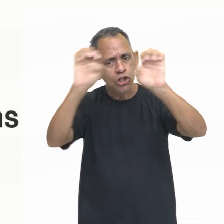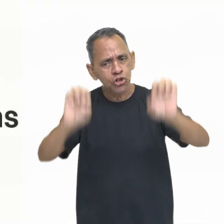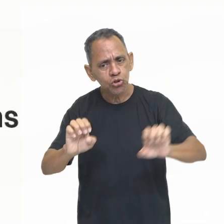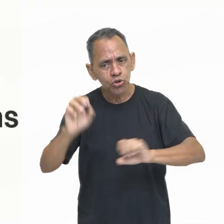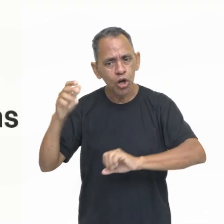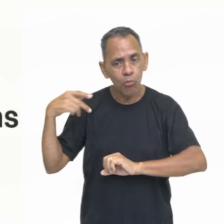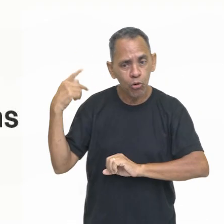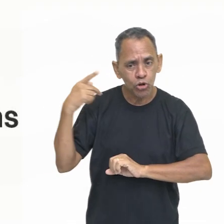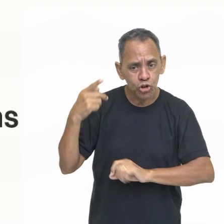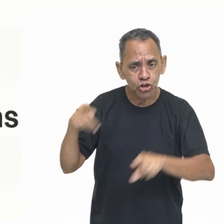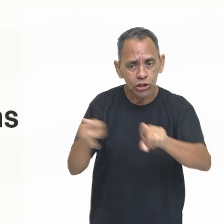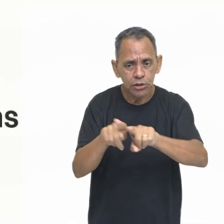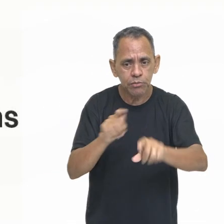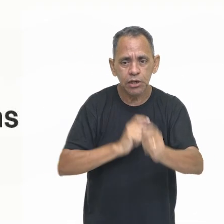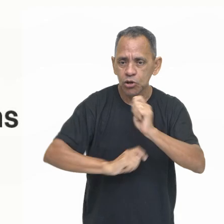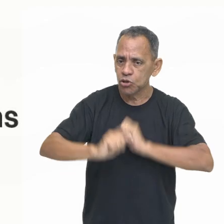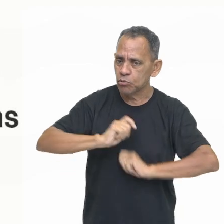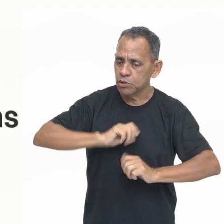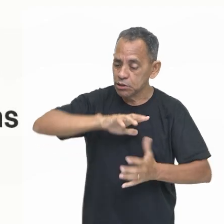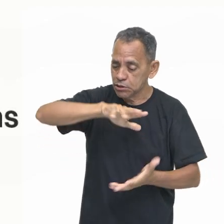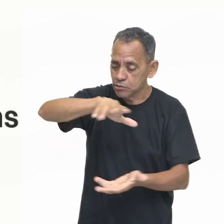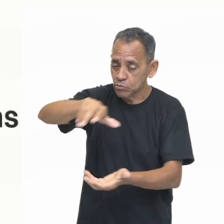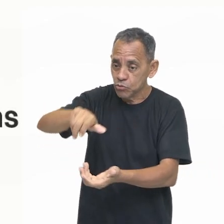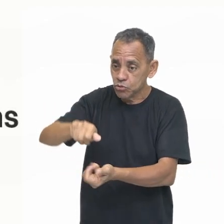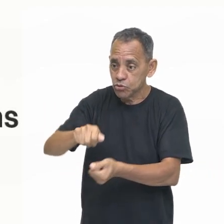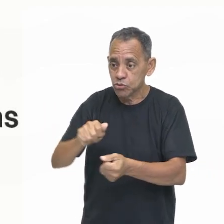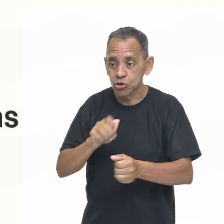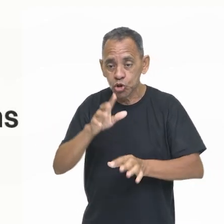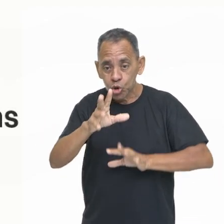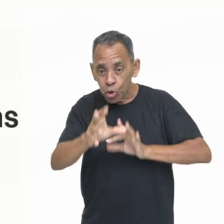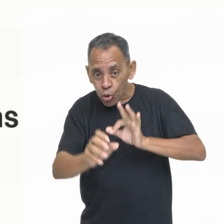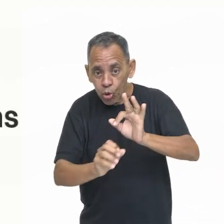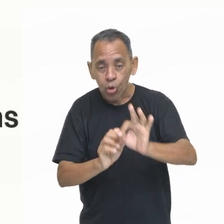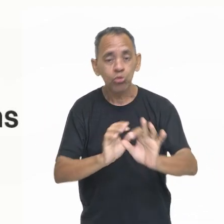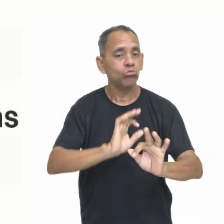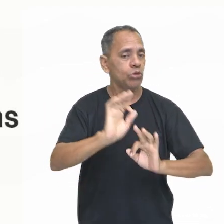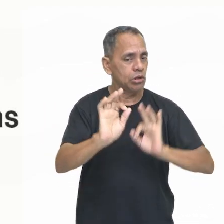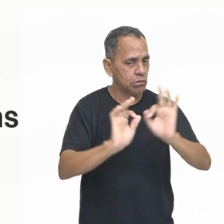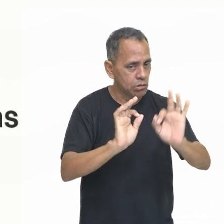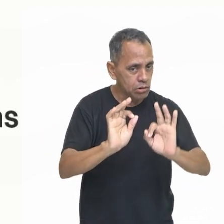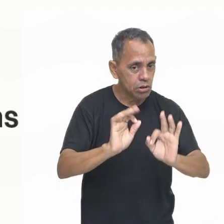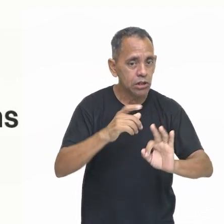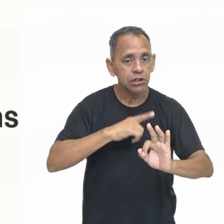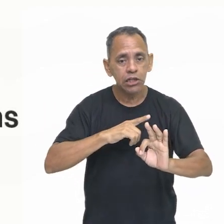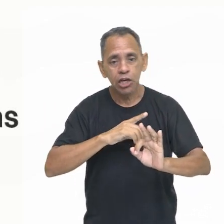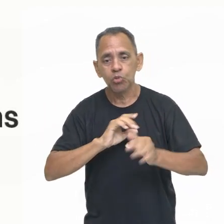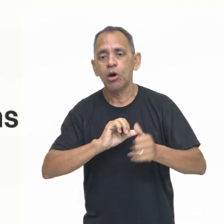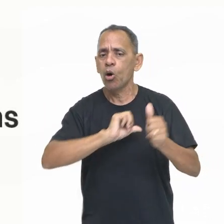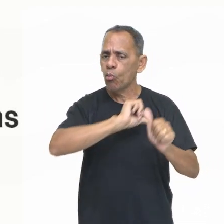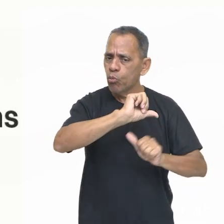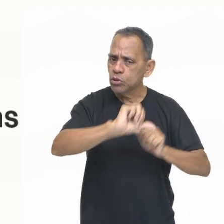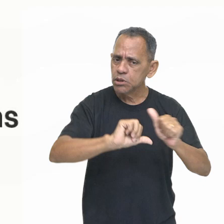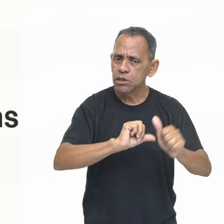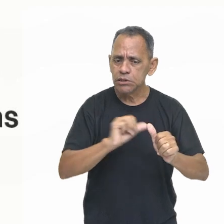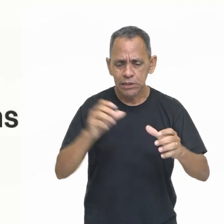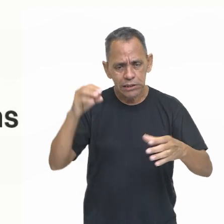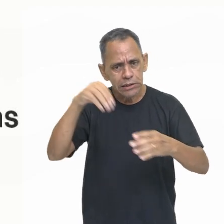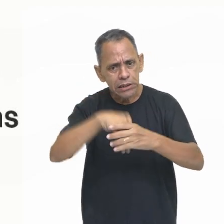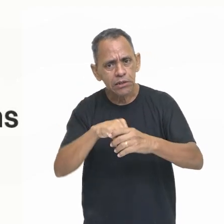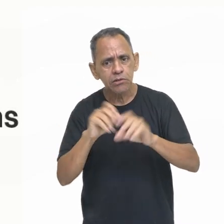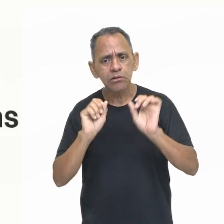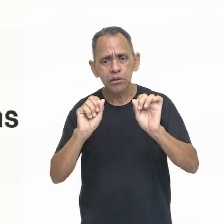da economia mundial. Então você vai ter justamente uma mudança na